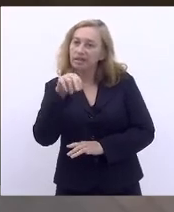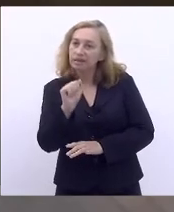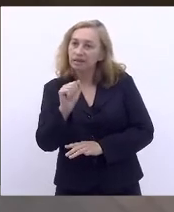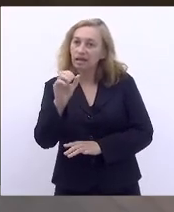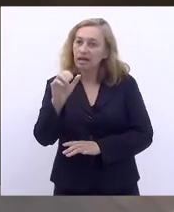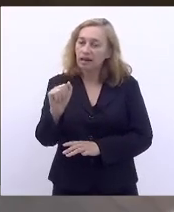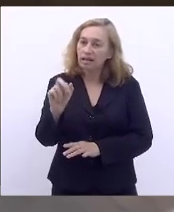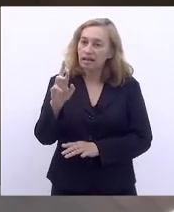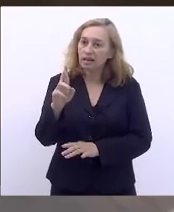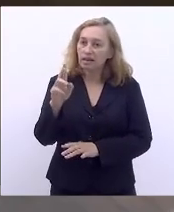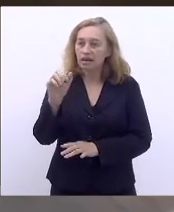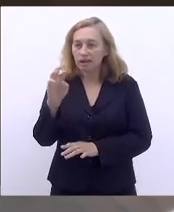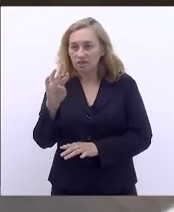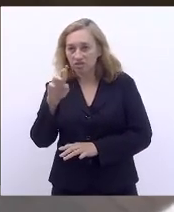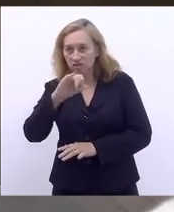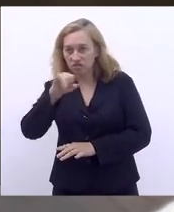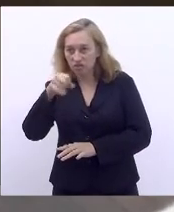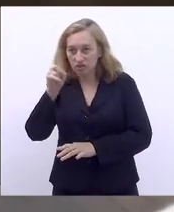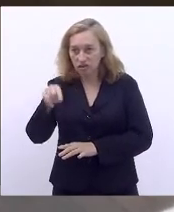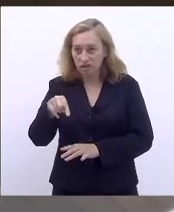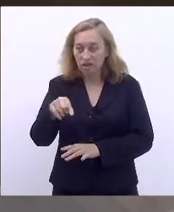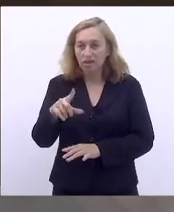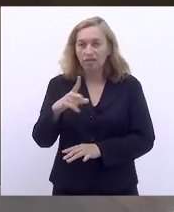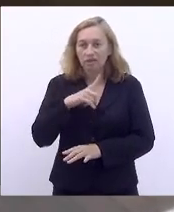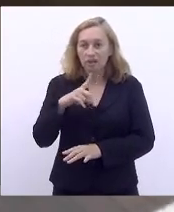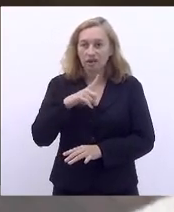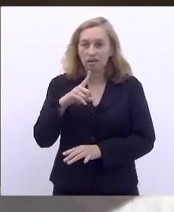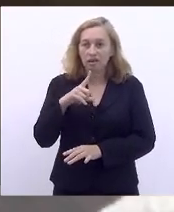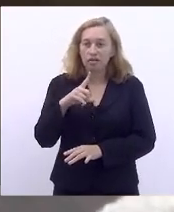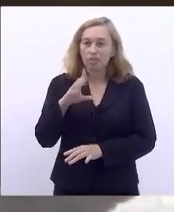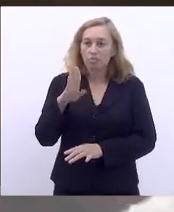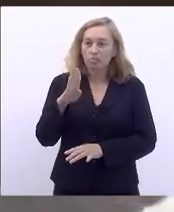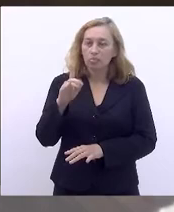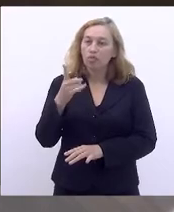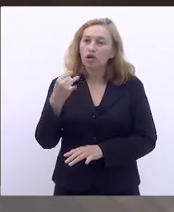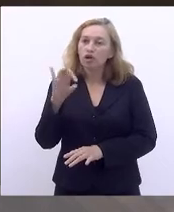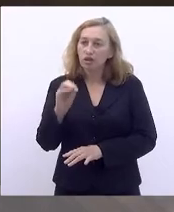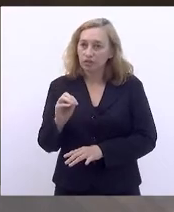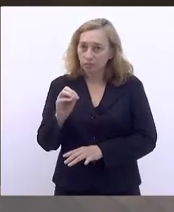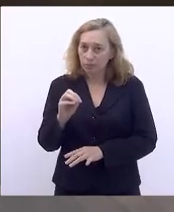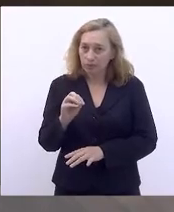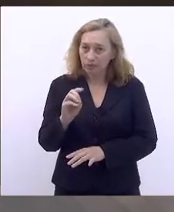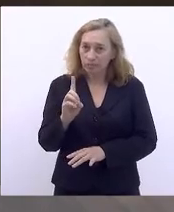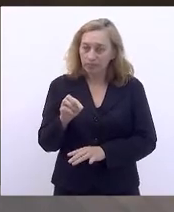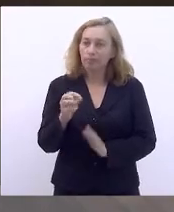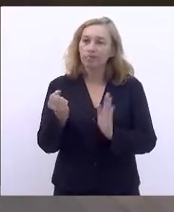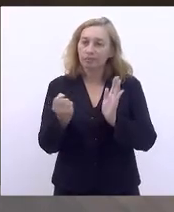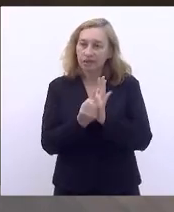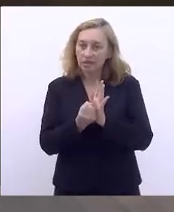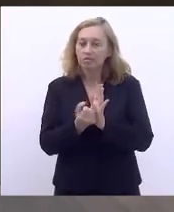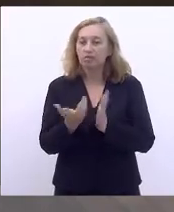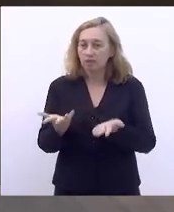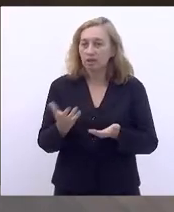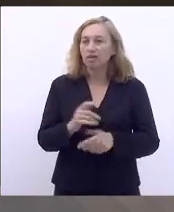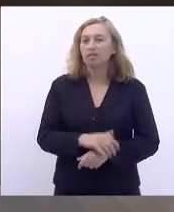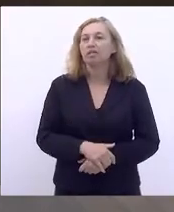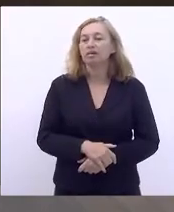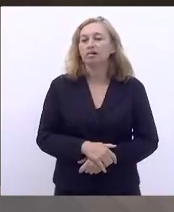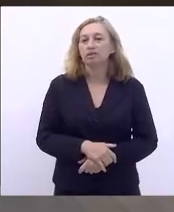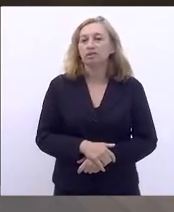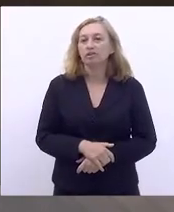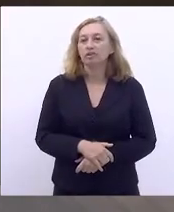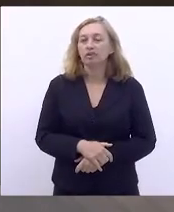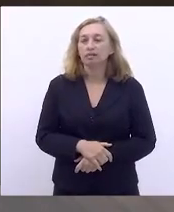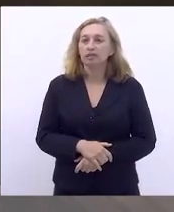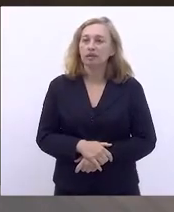têm, além do bolinho ser um patrimônio tombado, né, as baianas também, o